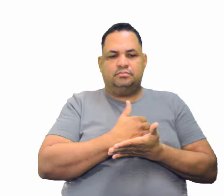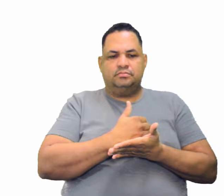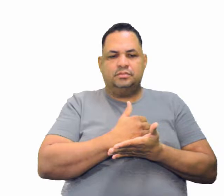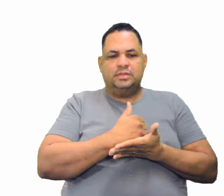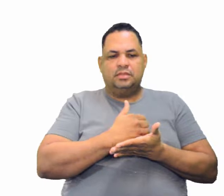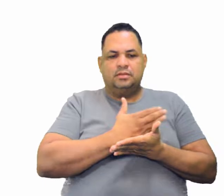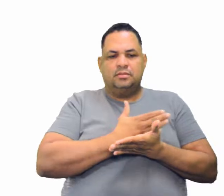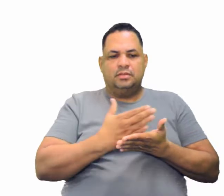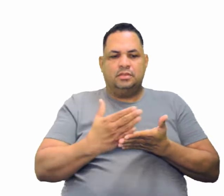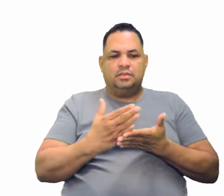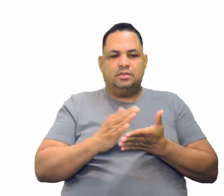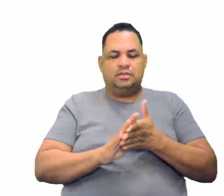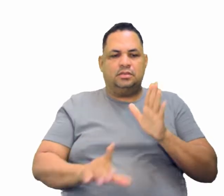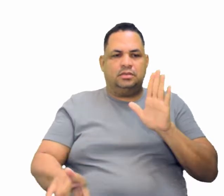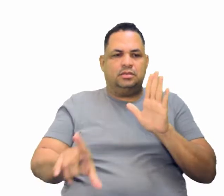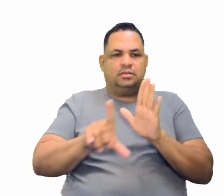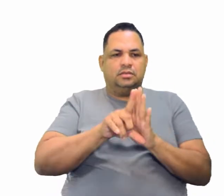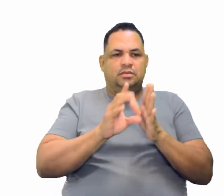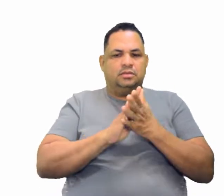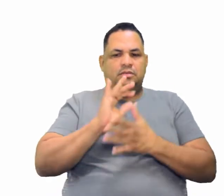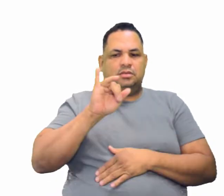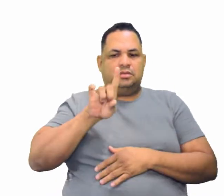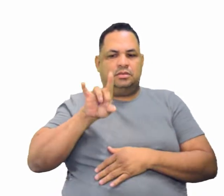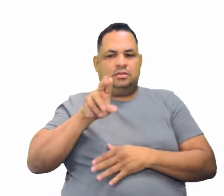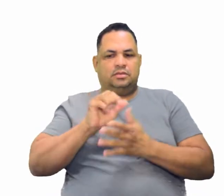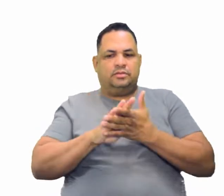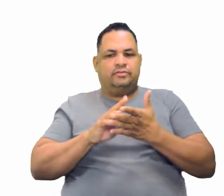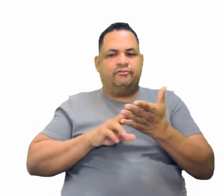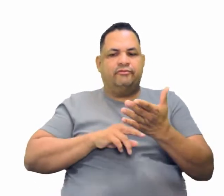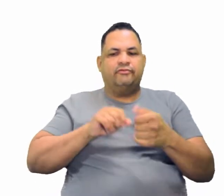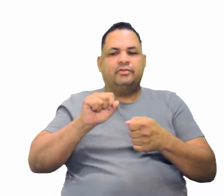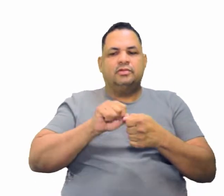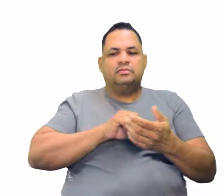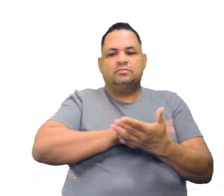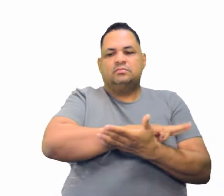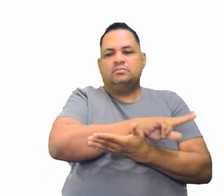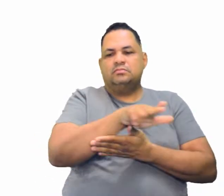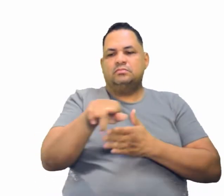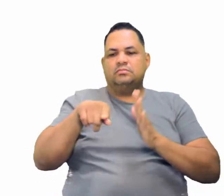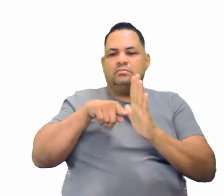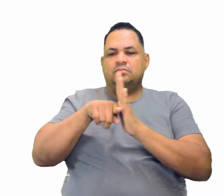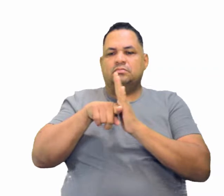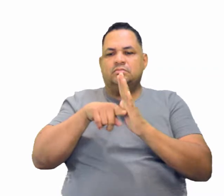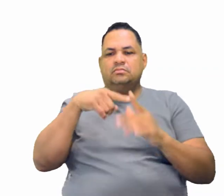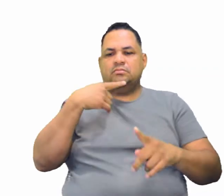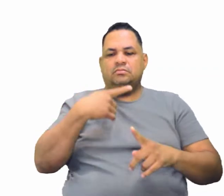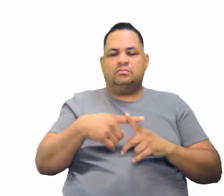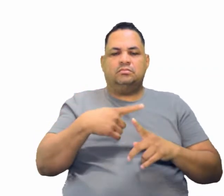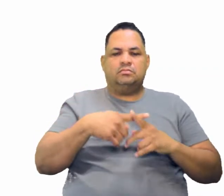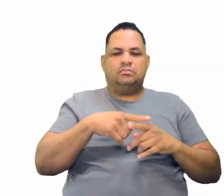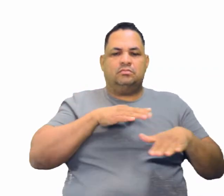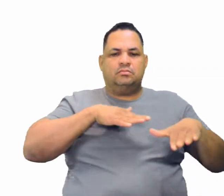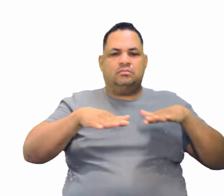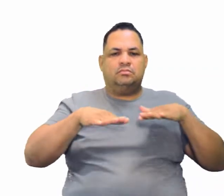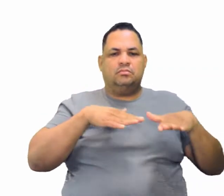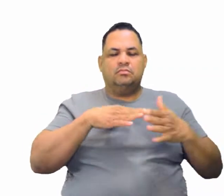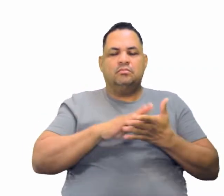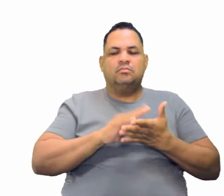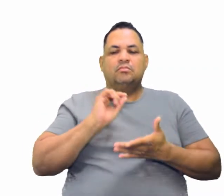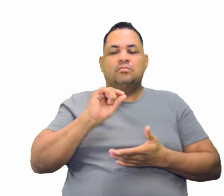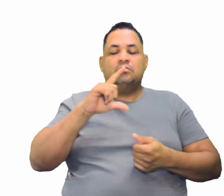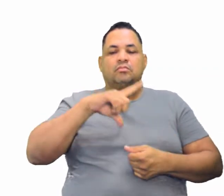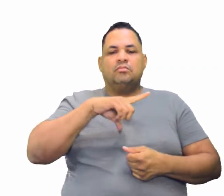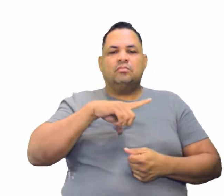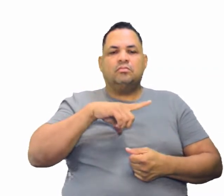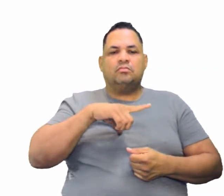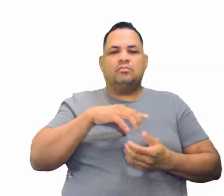certo? Newton, ele fez aí várias investigações em relação à causa dos movimentos e ele viu que o que causa movimento